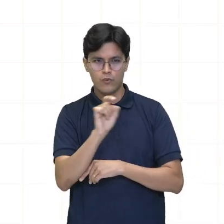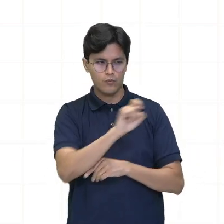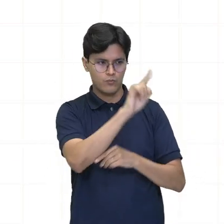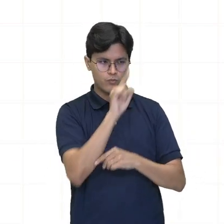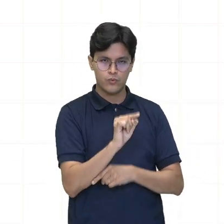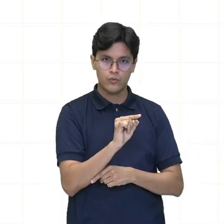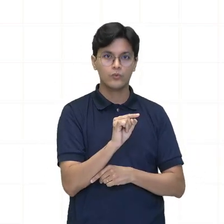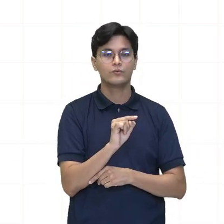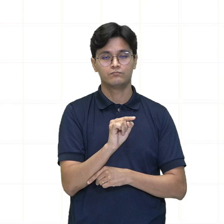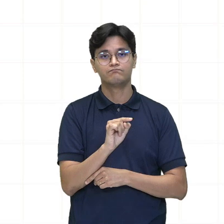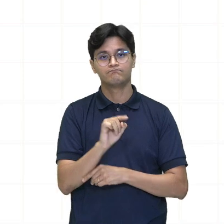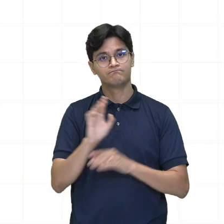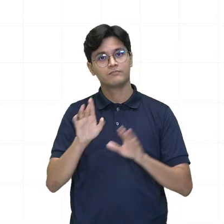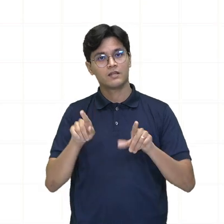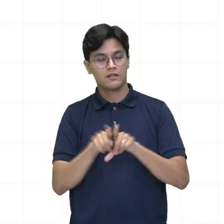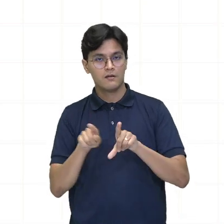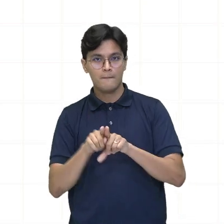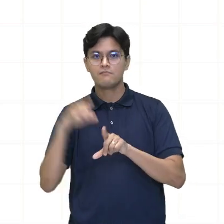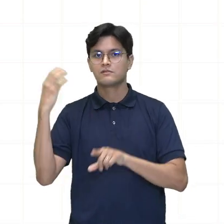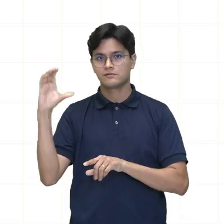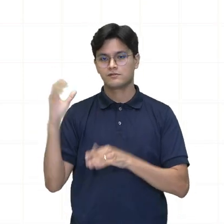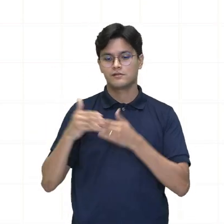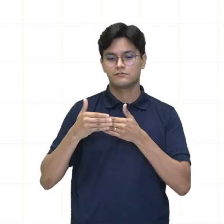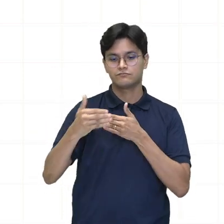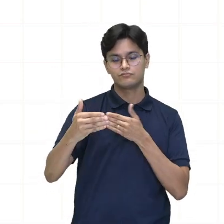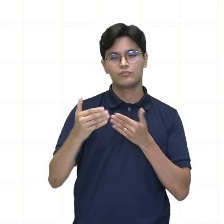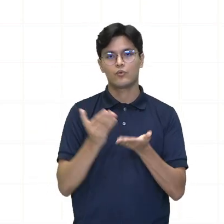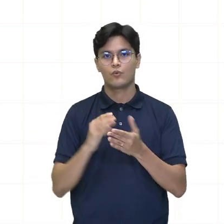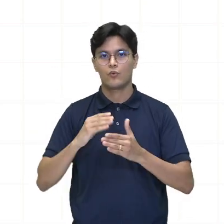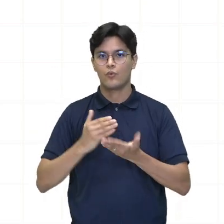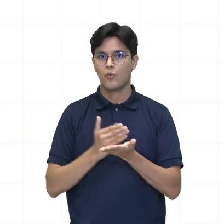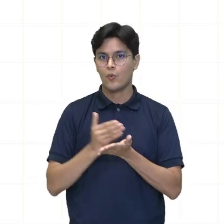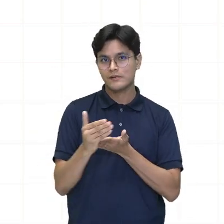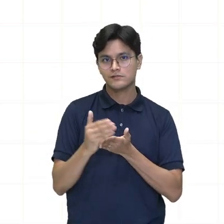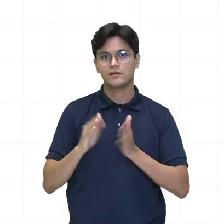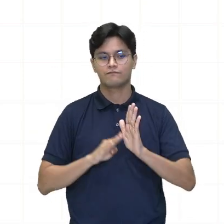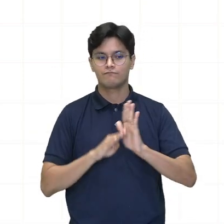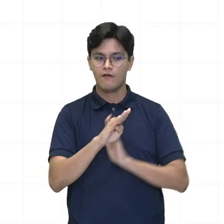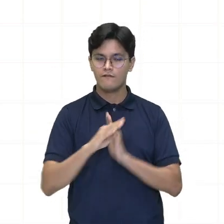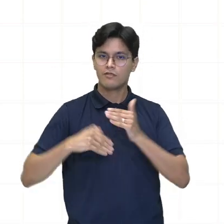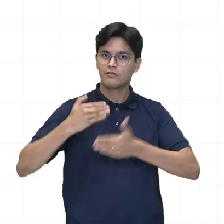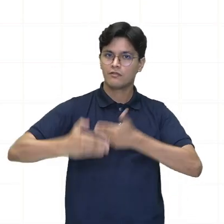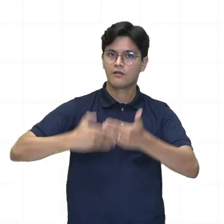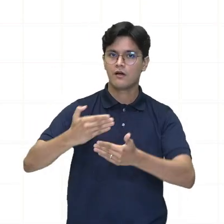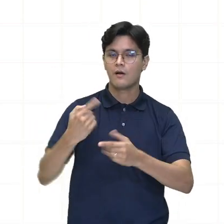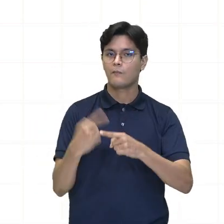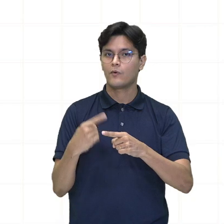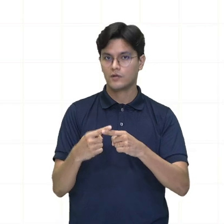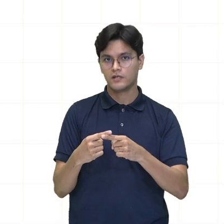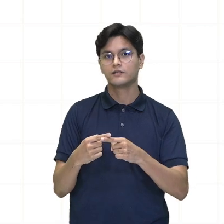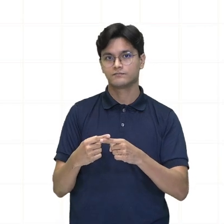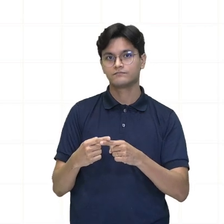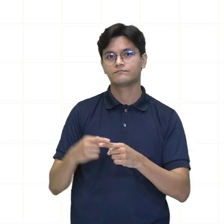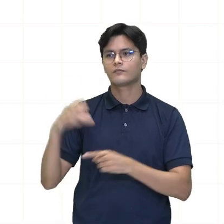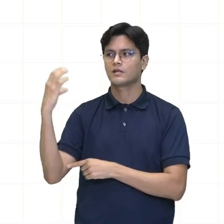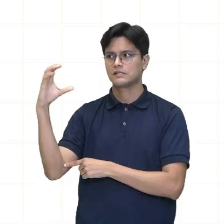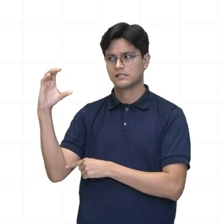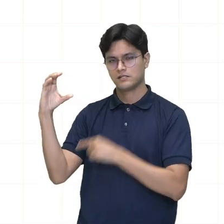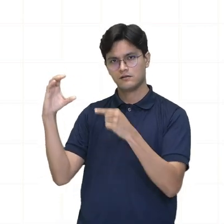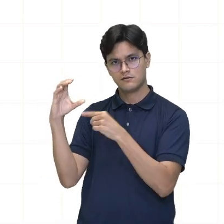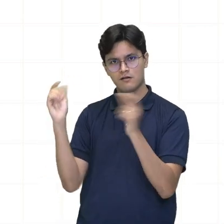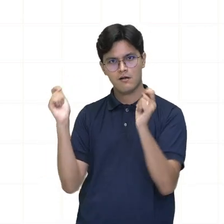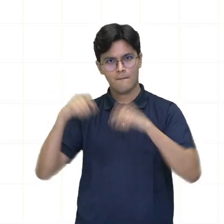ciência também vai ter um impulso maior, certo? Por quê? Por conta de justamente a ciência ser comprovada